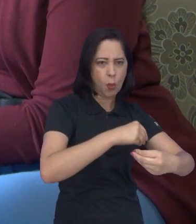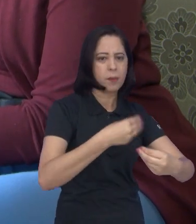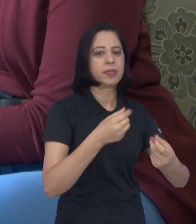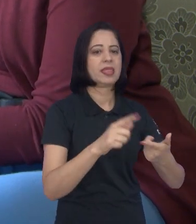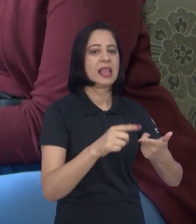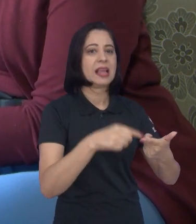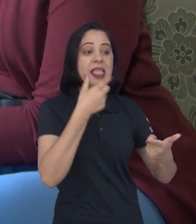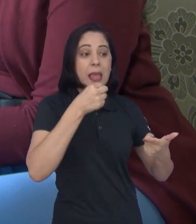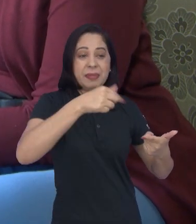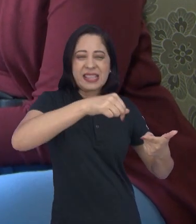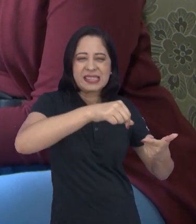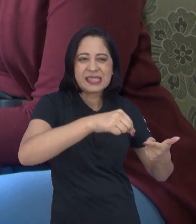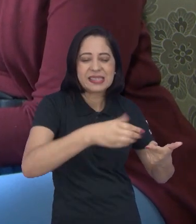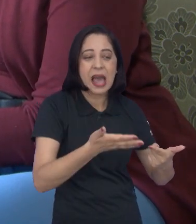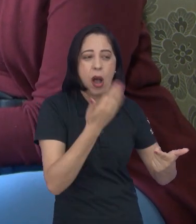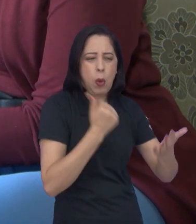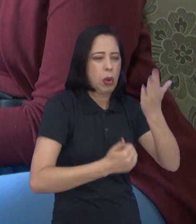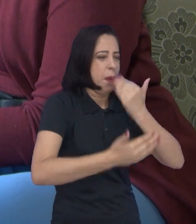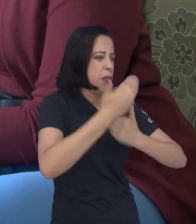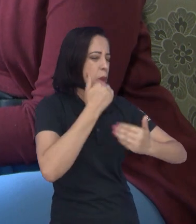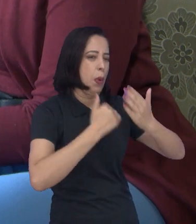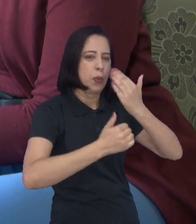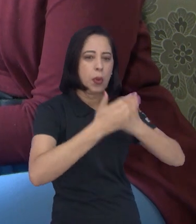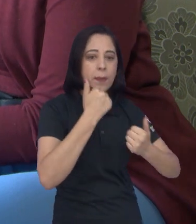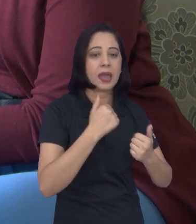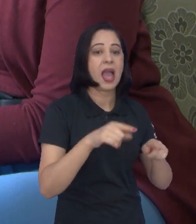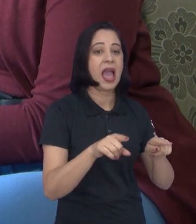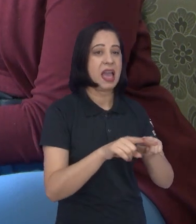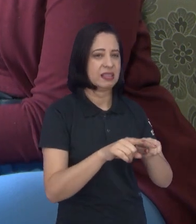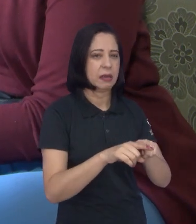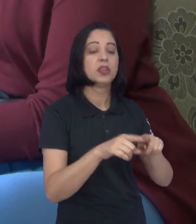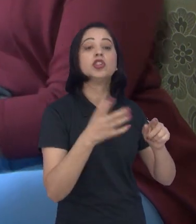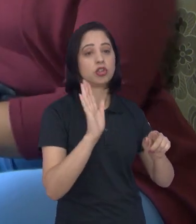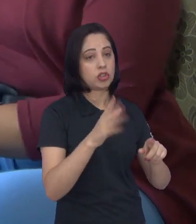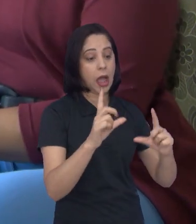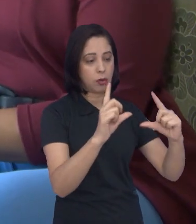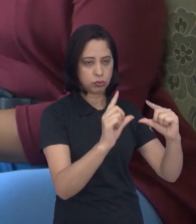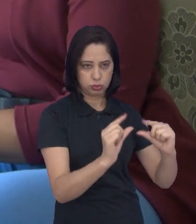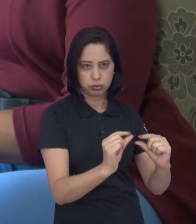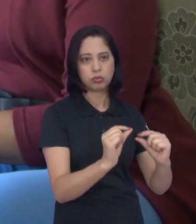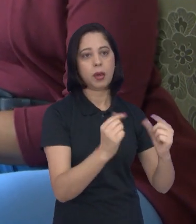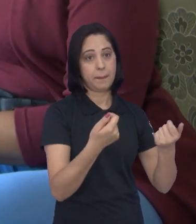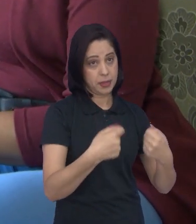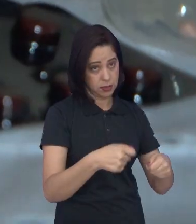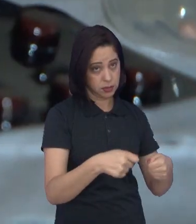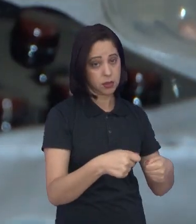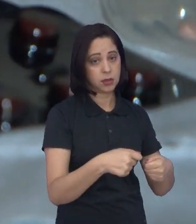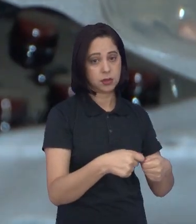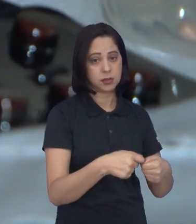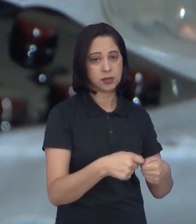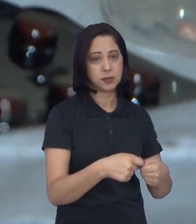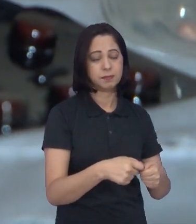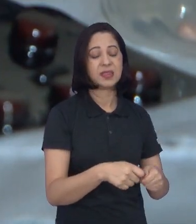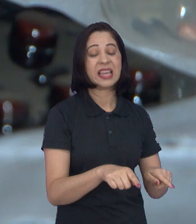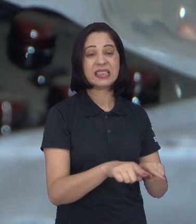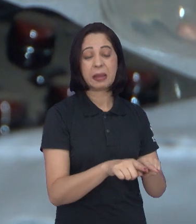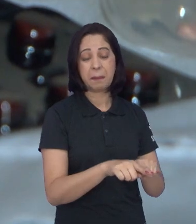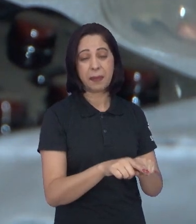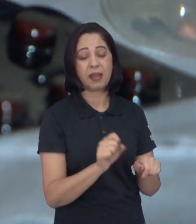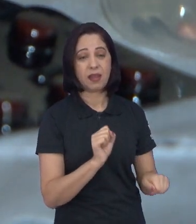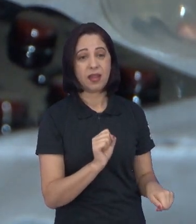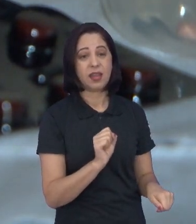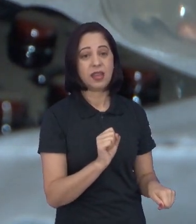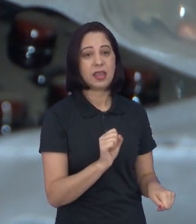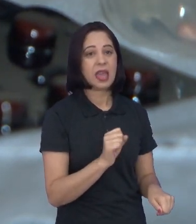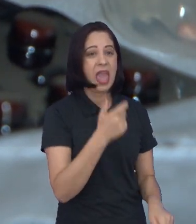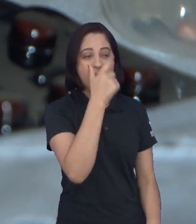muito temperada e diminuir bem o sal e eu se Poss né eu eu